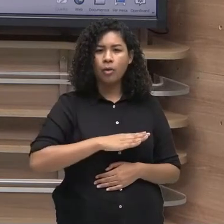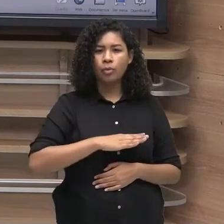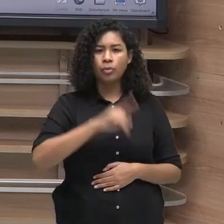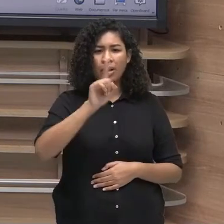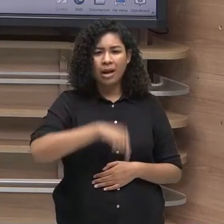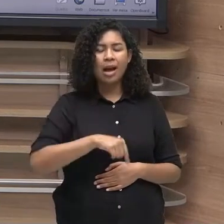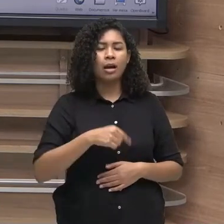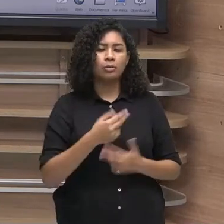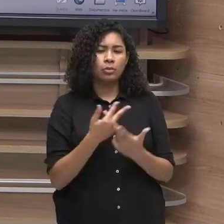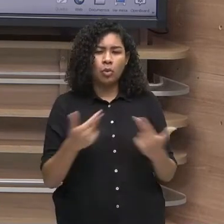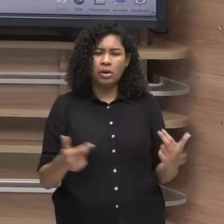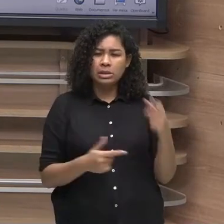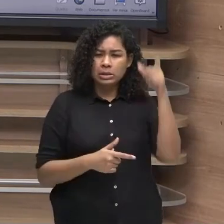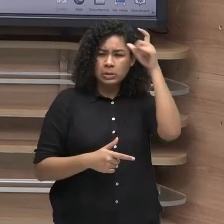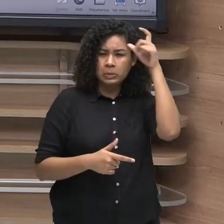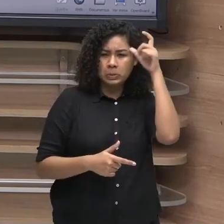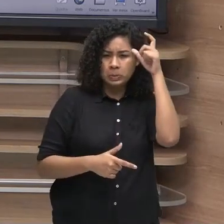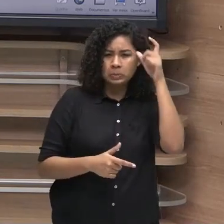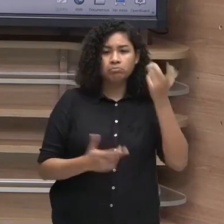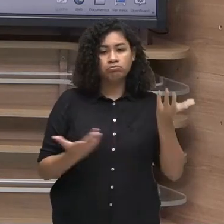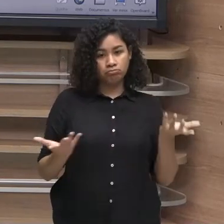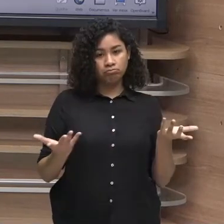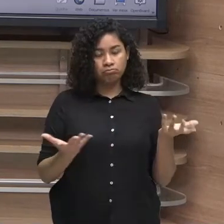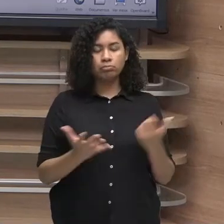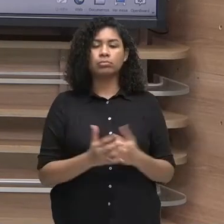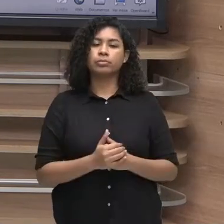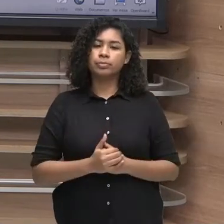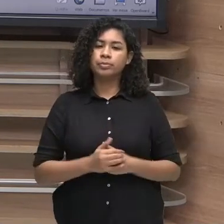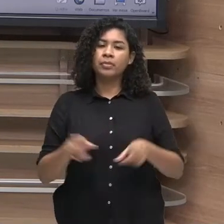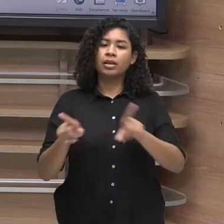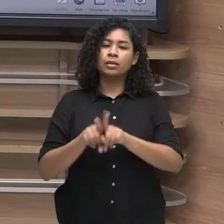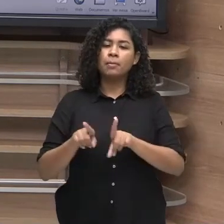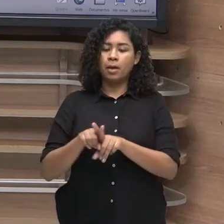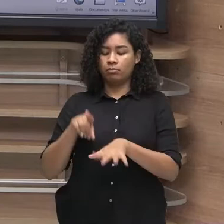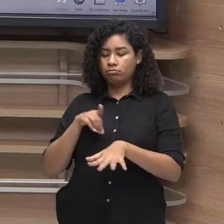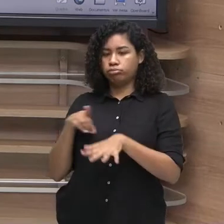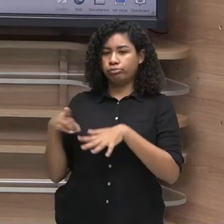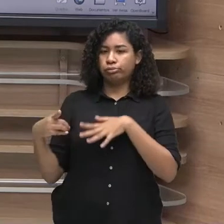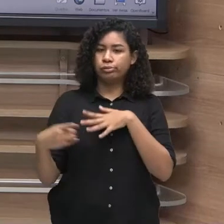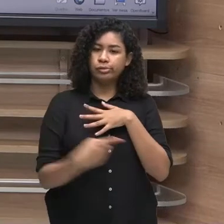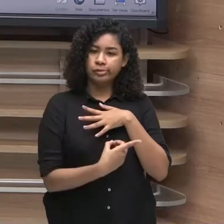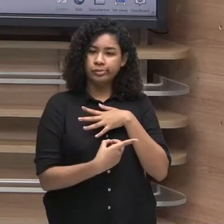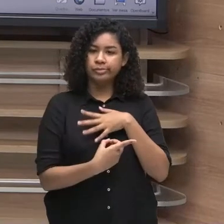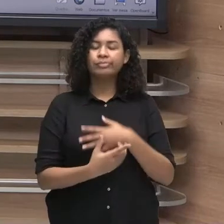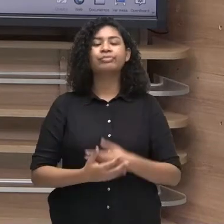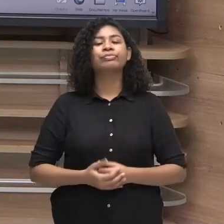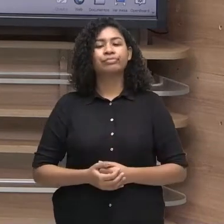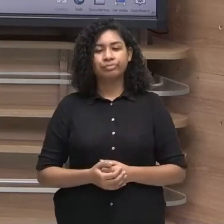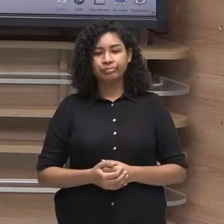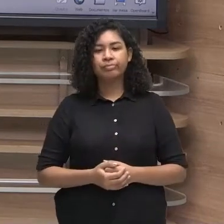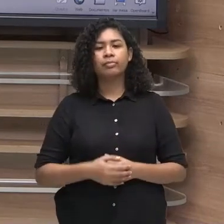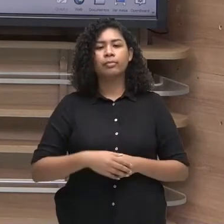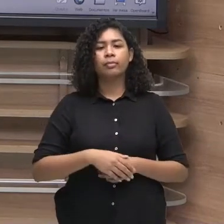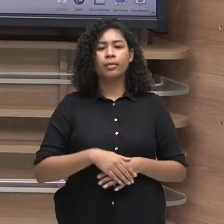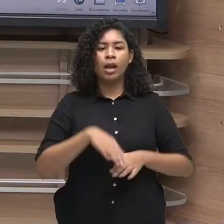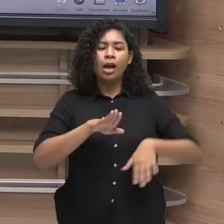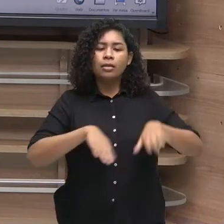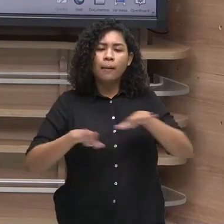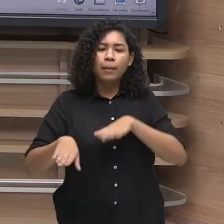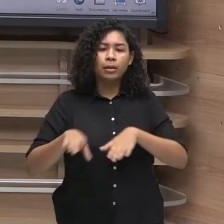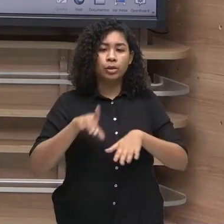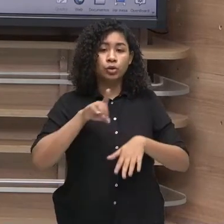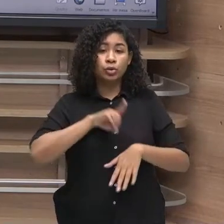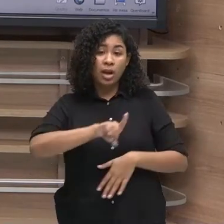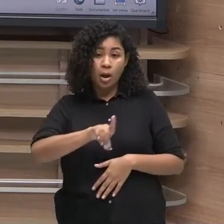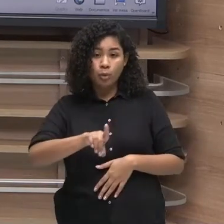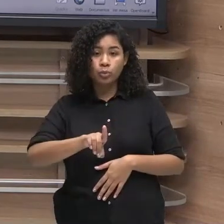forças demoníacas. E vimos também as religiões politeístas que, dependendo da sua entidade, da sua divindade,